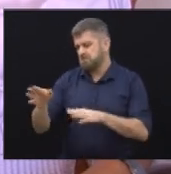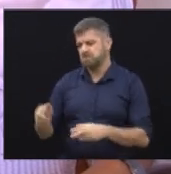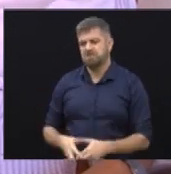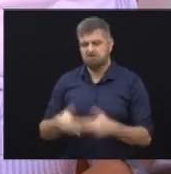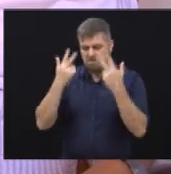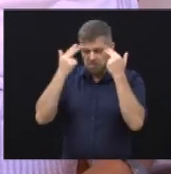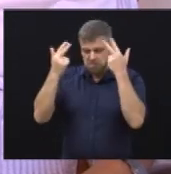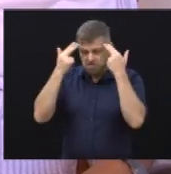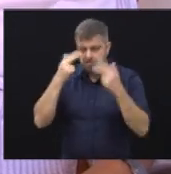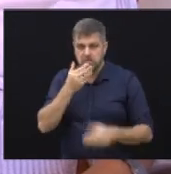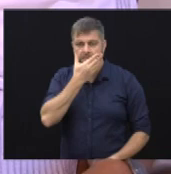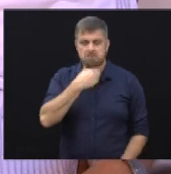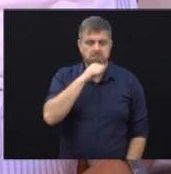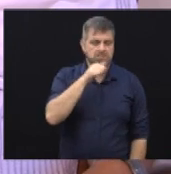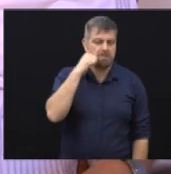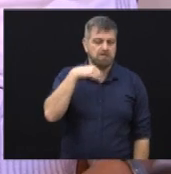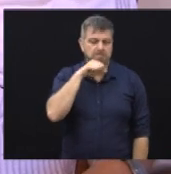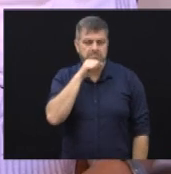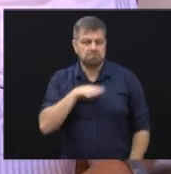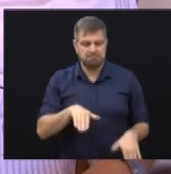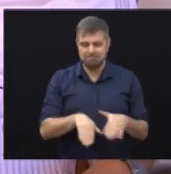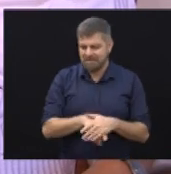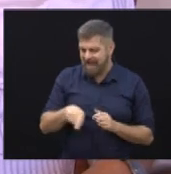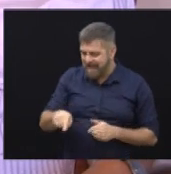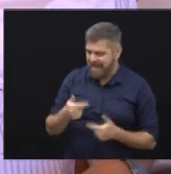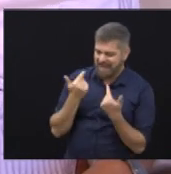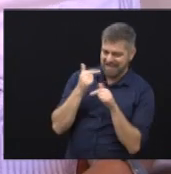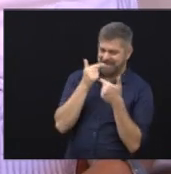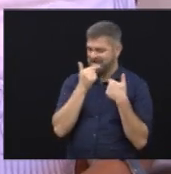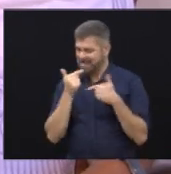tudo o que ela quer, os adultos